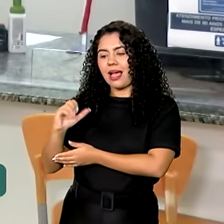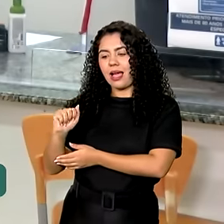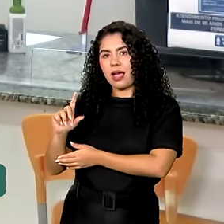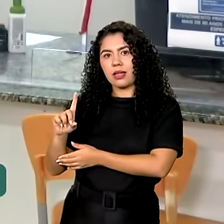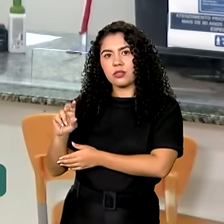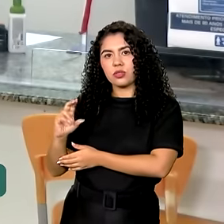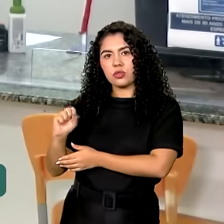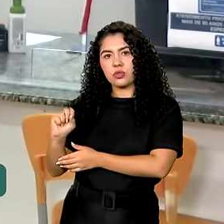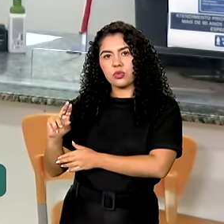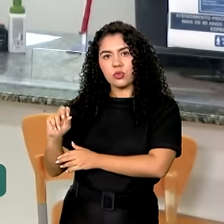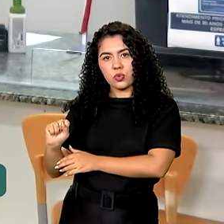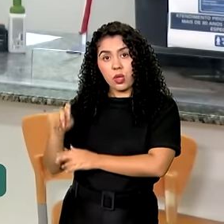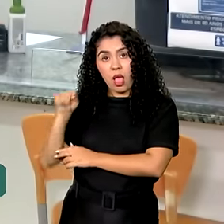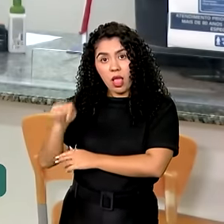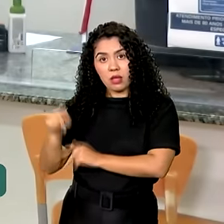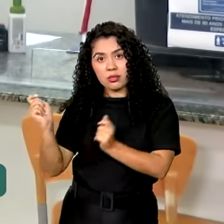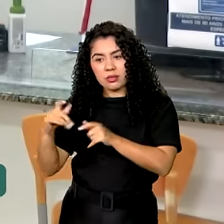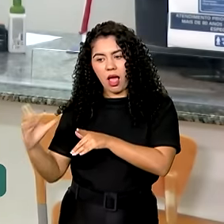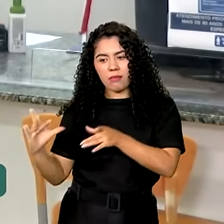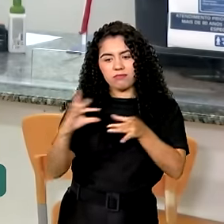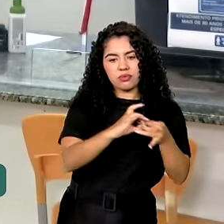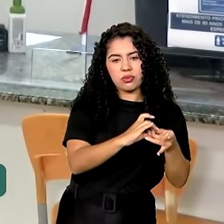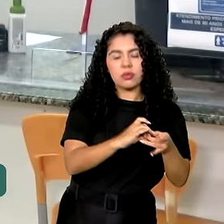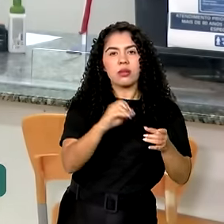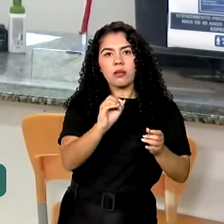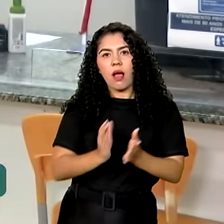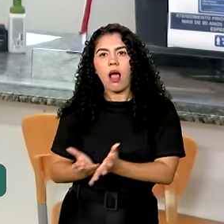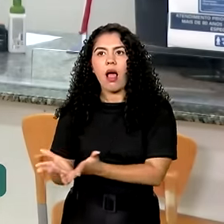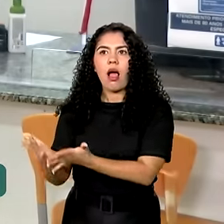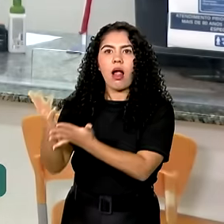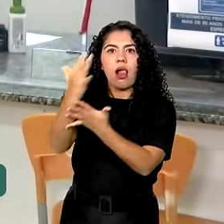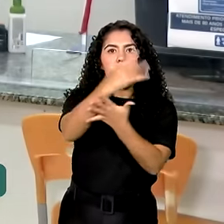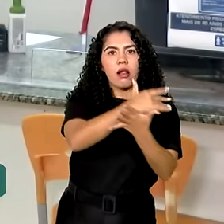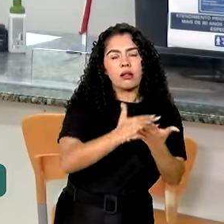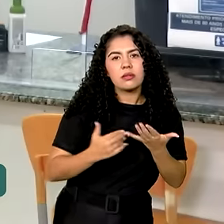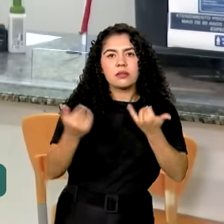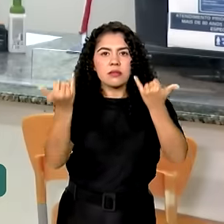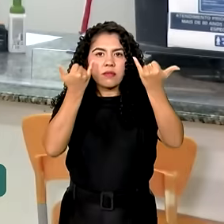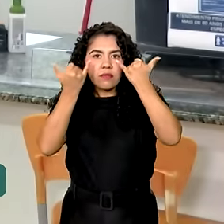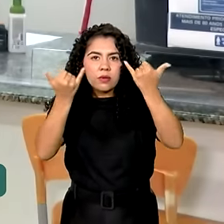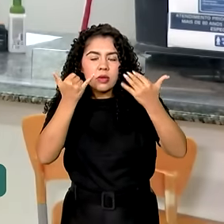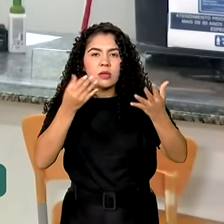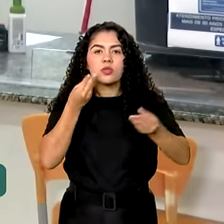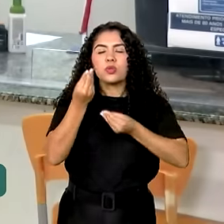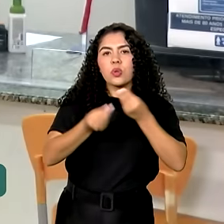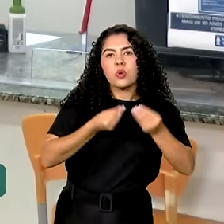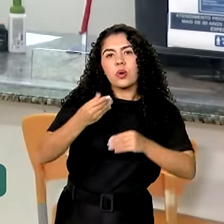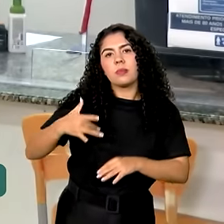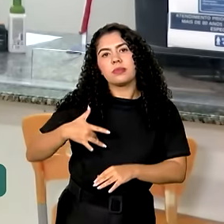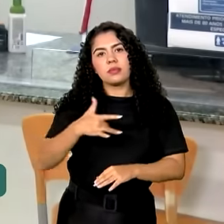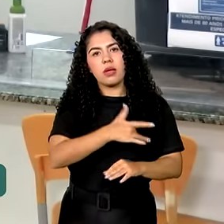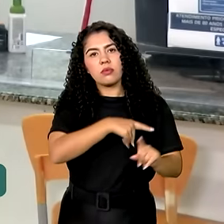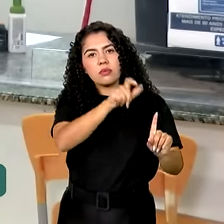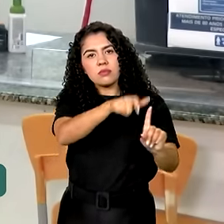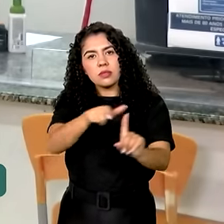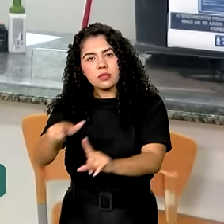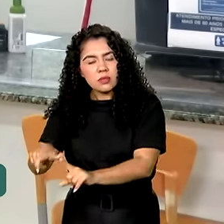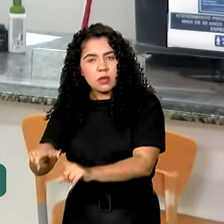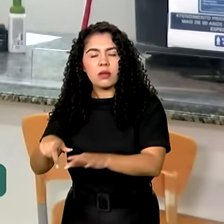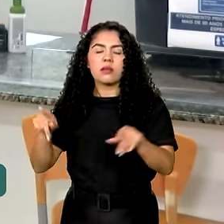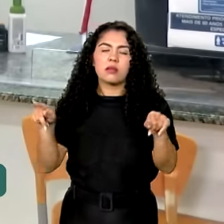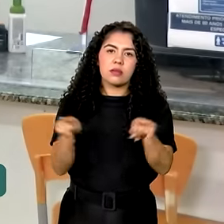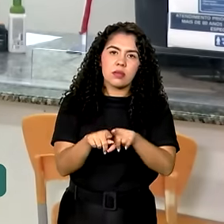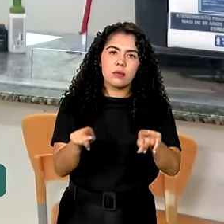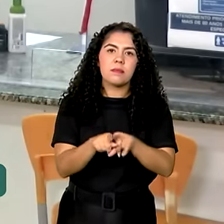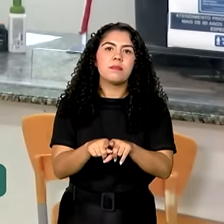que permite o mapeamento de condições de saúde de grupos diferentes da sociedade e